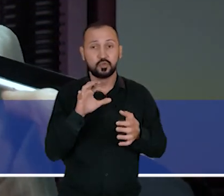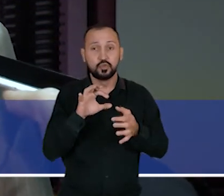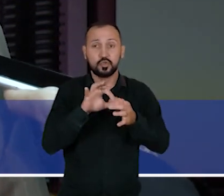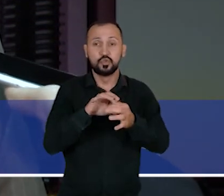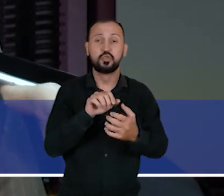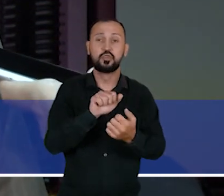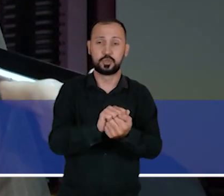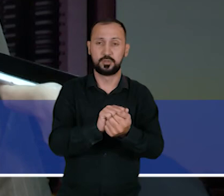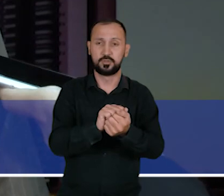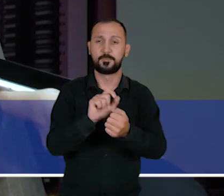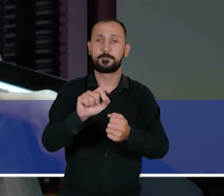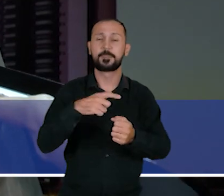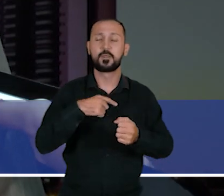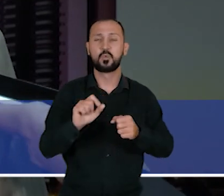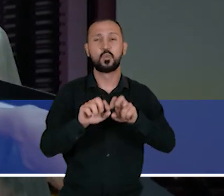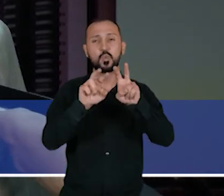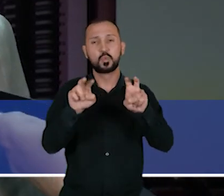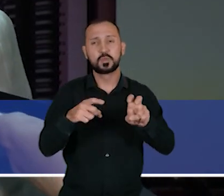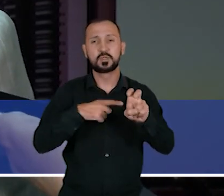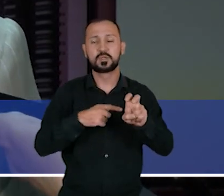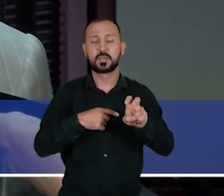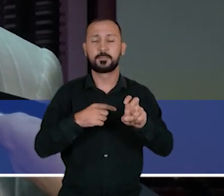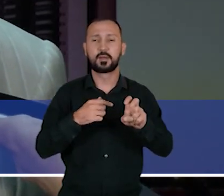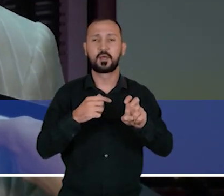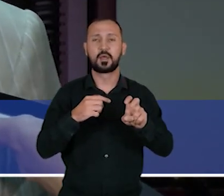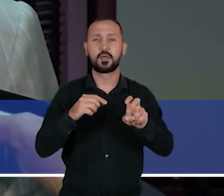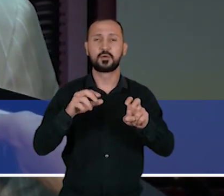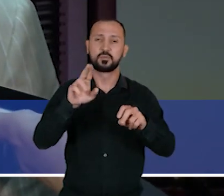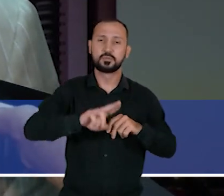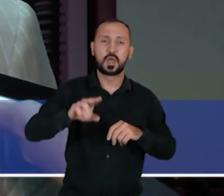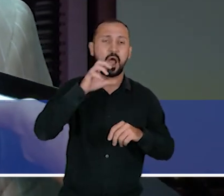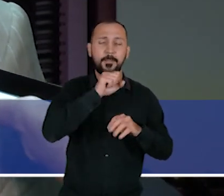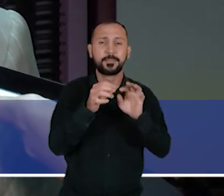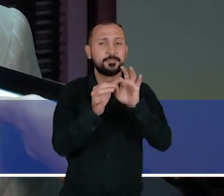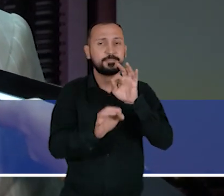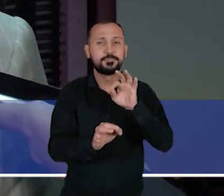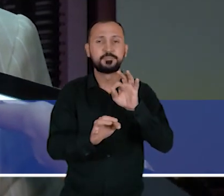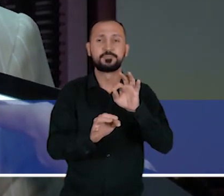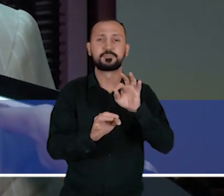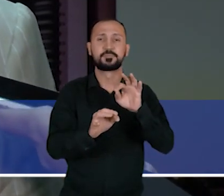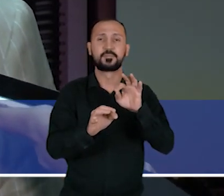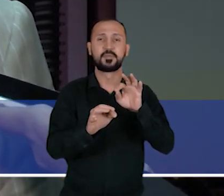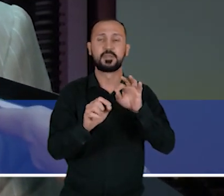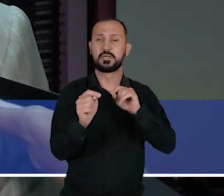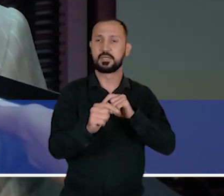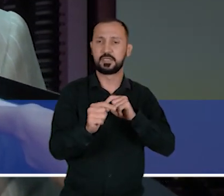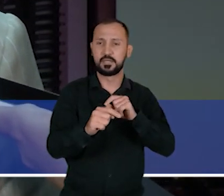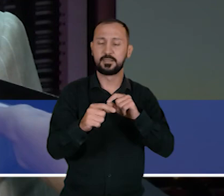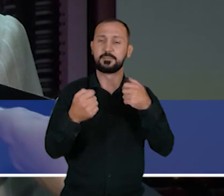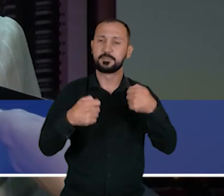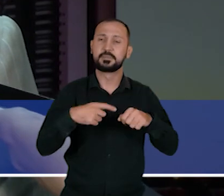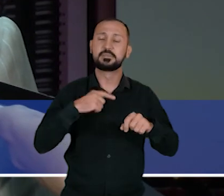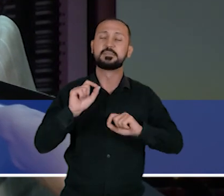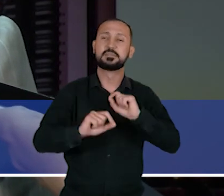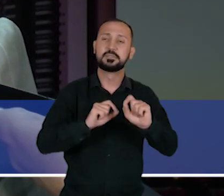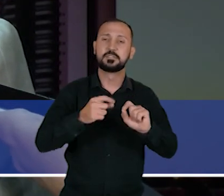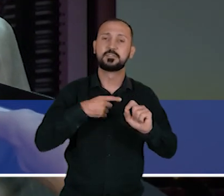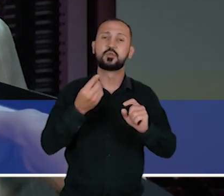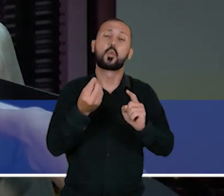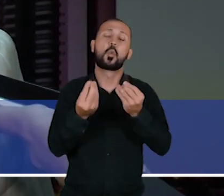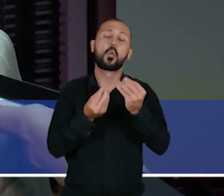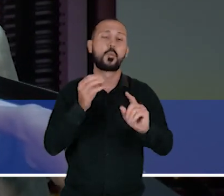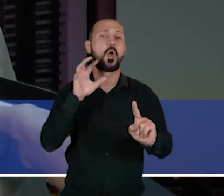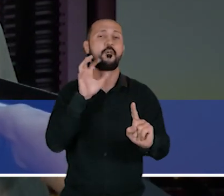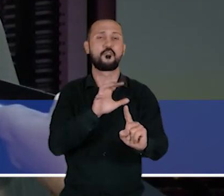veem envolvidos. Então, o tema a ser abordado, brevemente, é claro, ele vai tratar exatamente